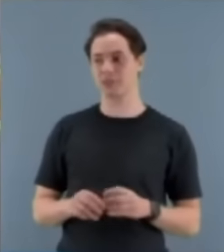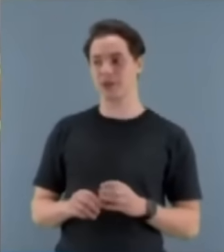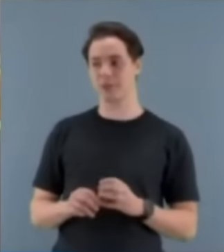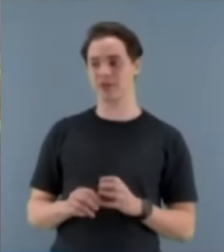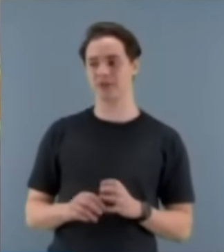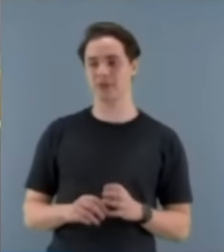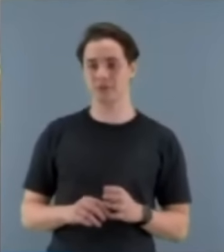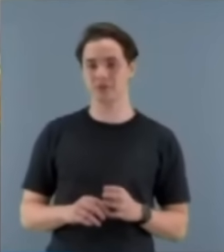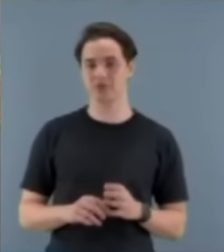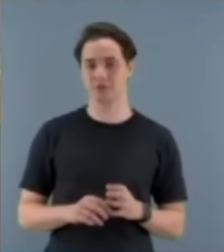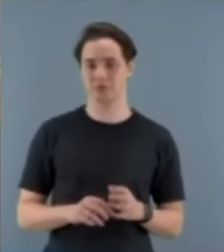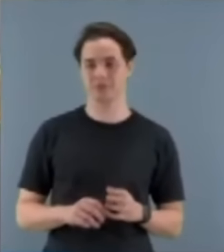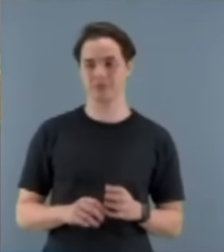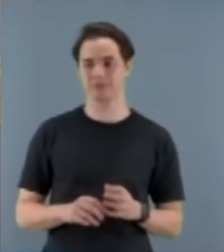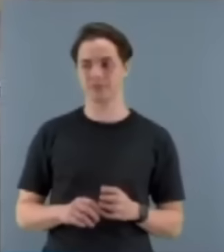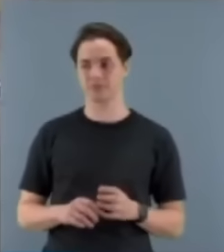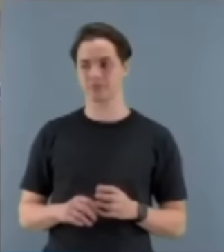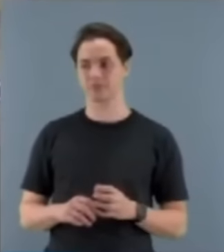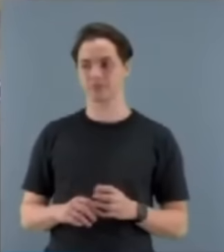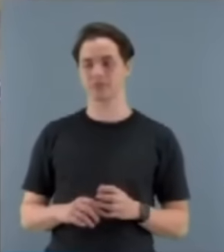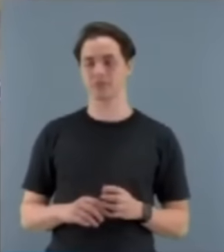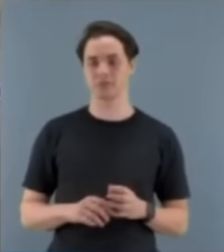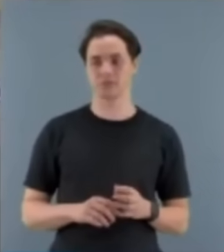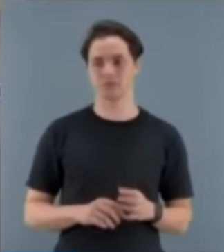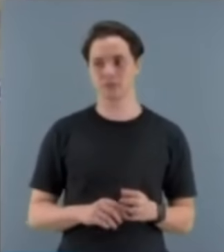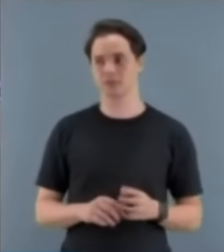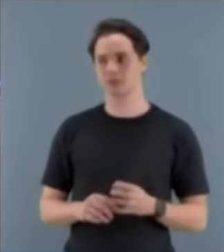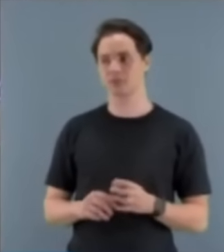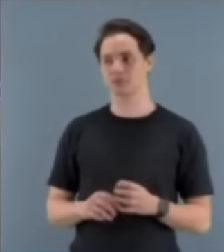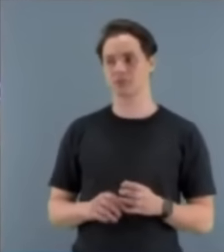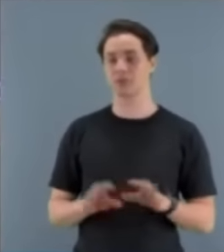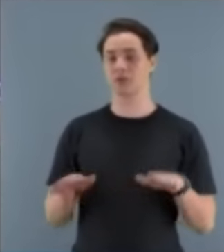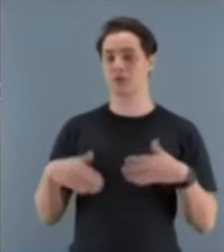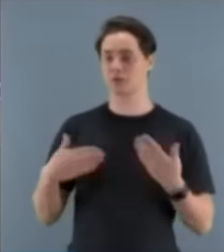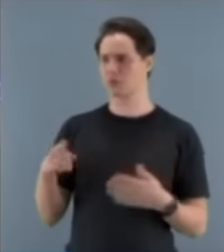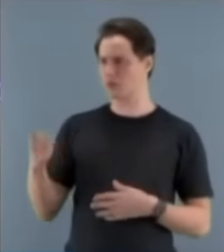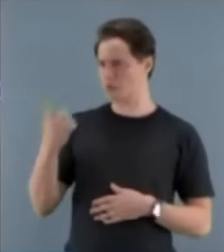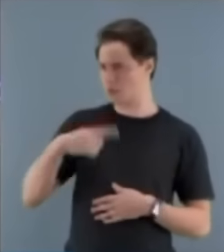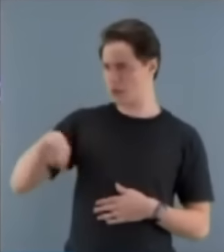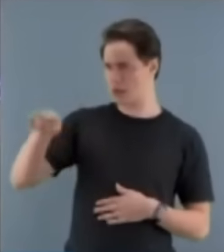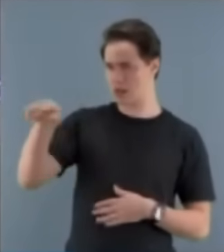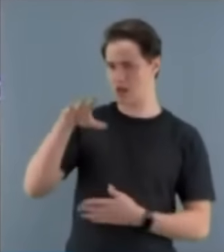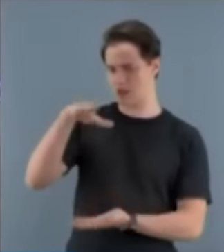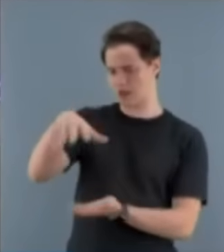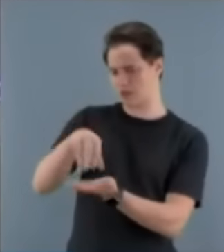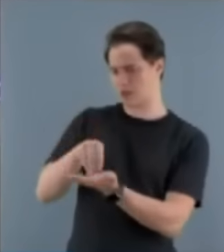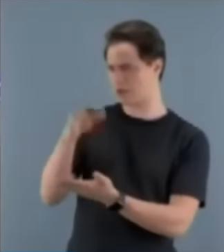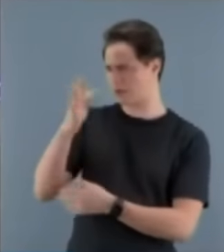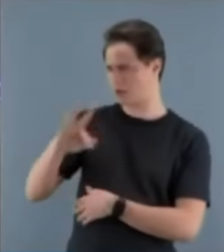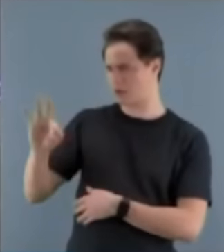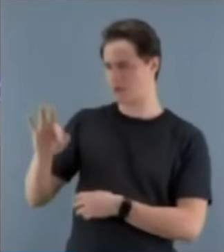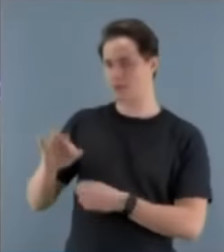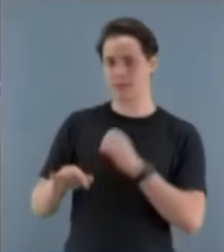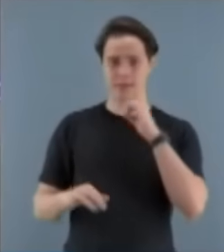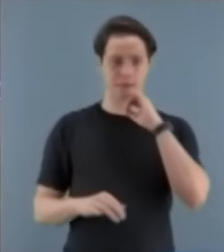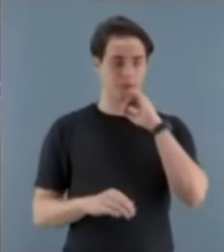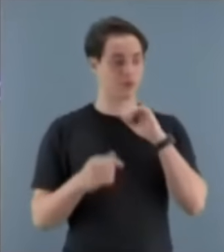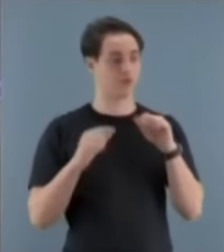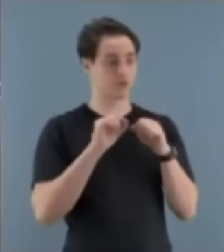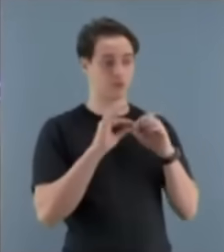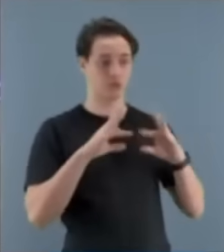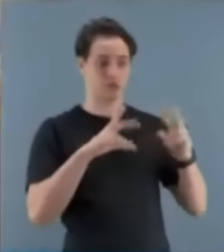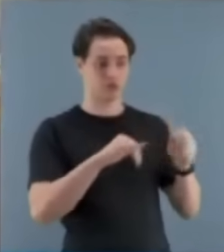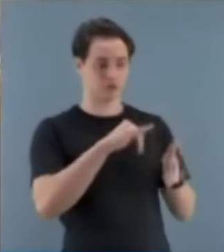foi repassada para a Receita Federal? Hein? Eu fiz todas as declarações de imposto de renda. Eu